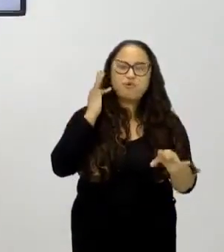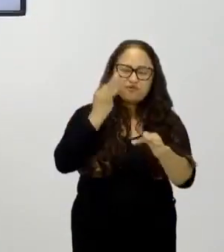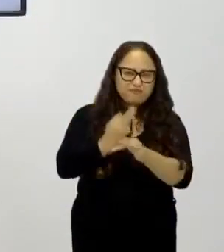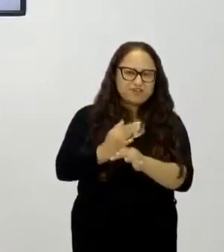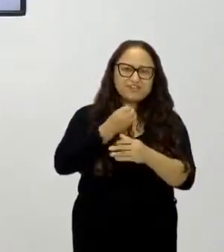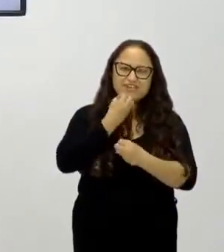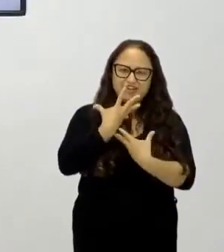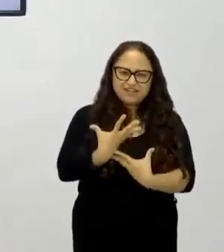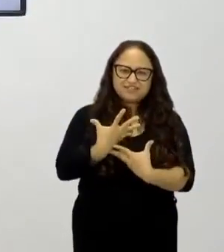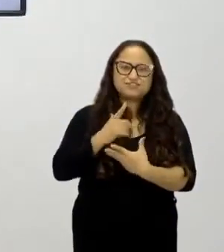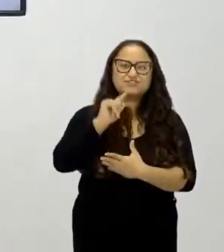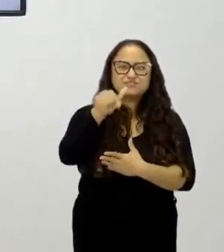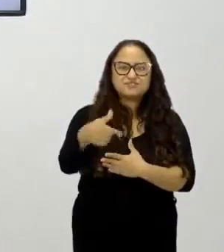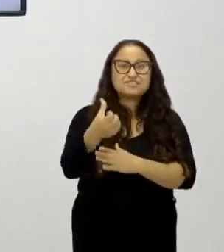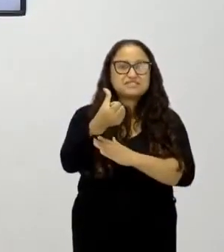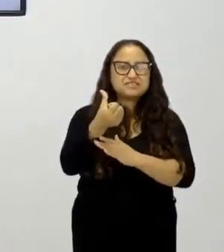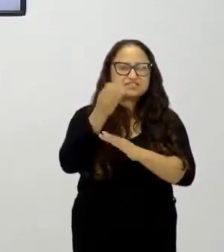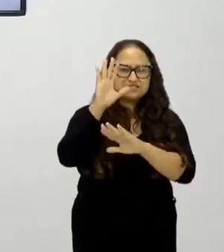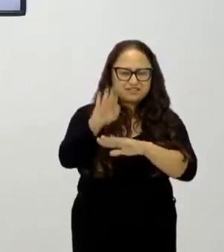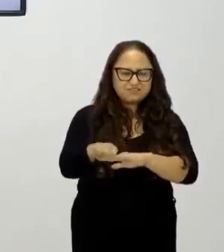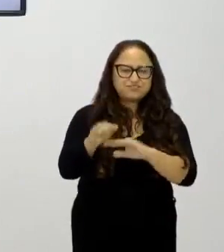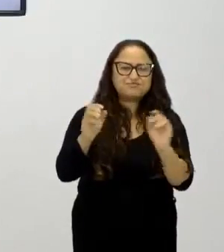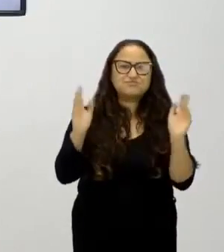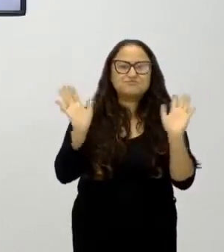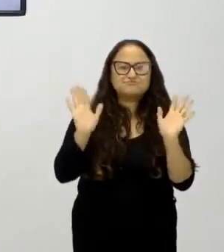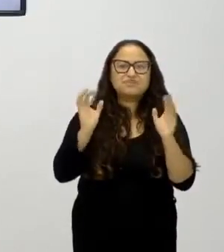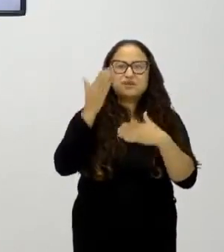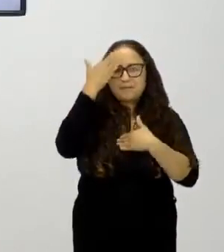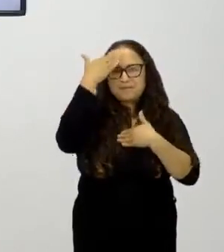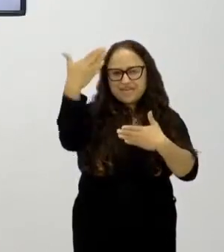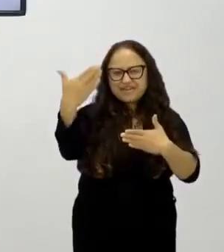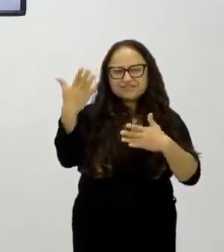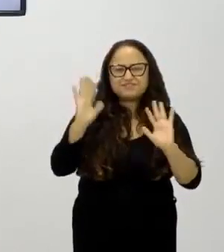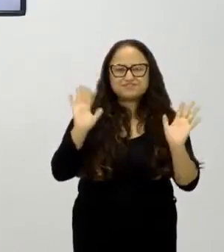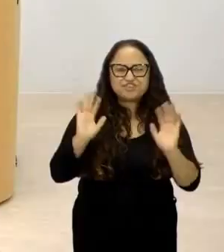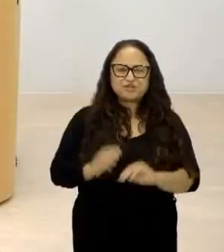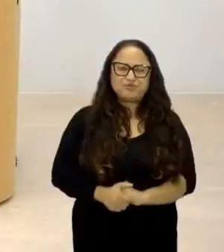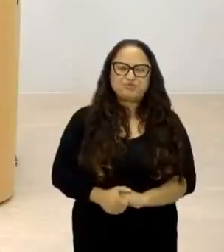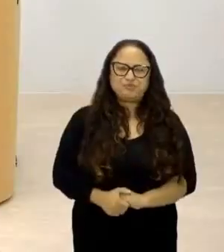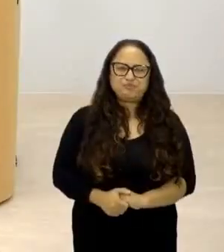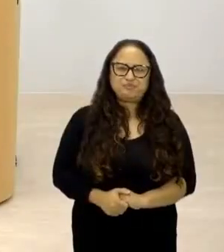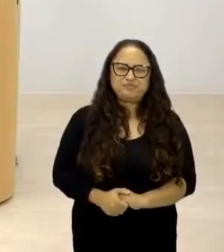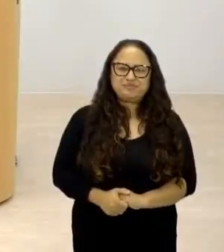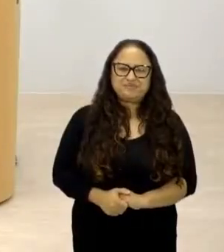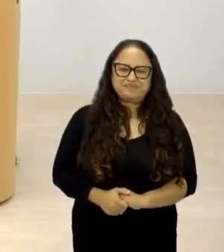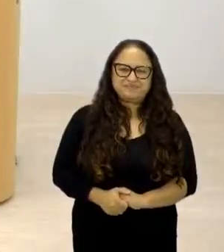See you next Friday at the same time, 6:30 we'll be here. Okay? Thank you. Bye-bye. Bye.